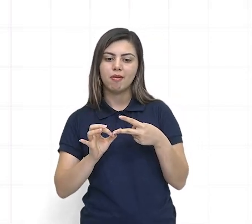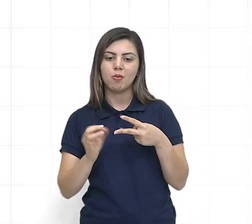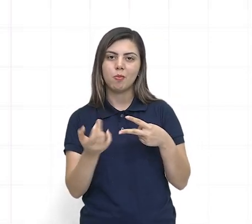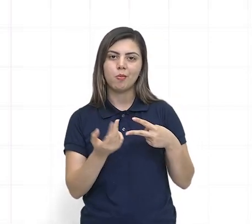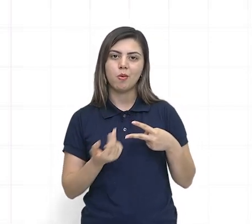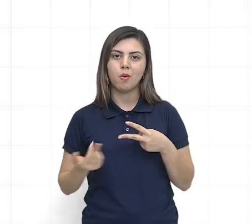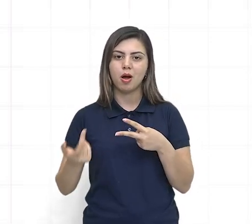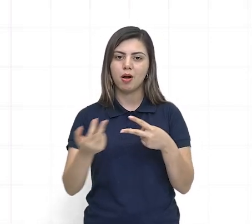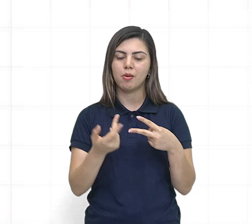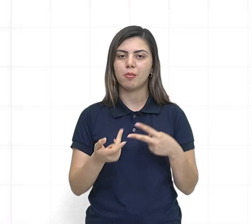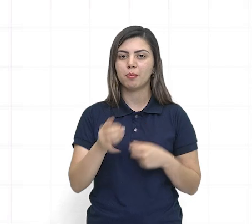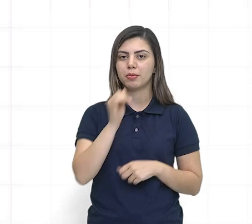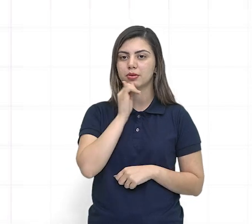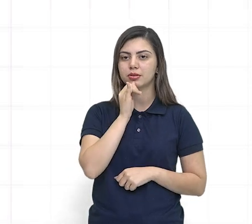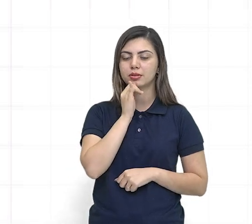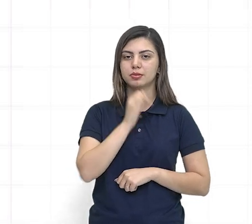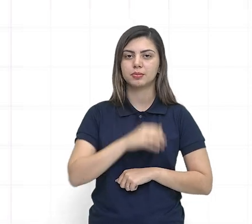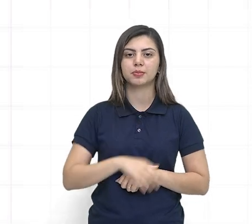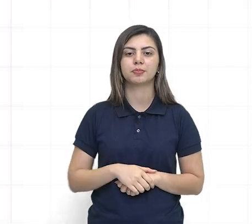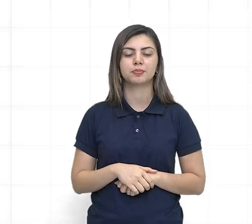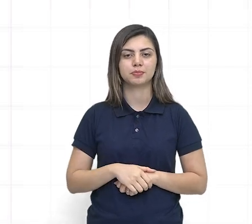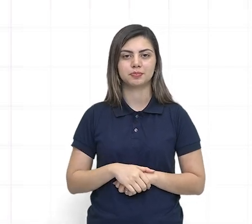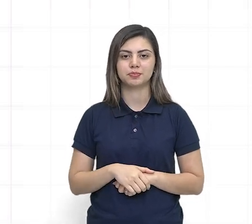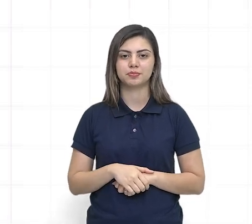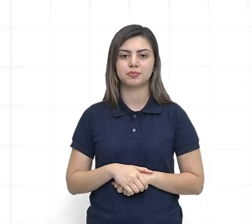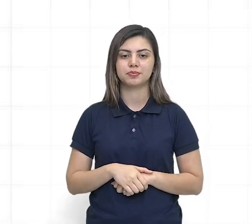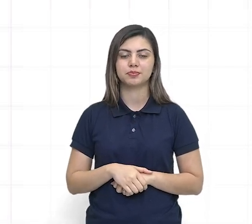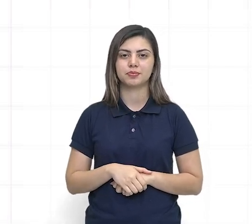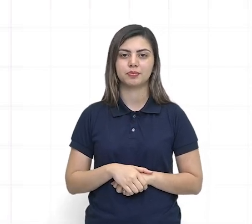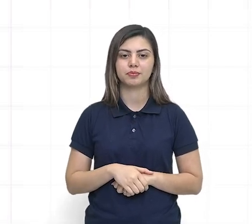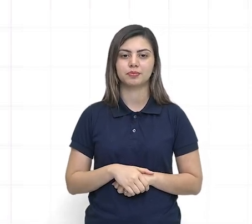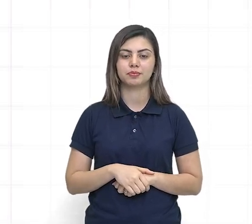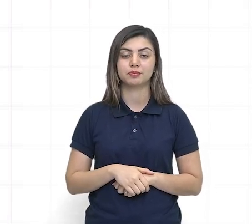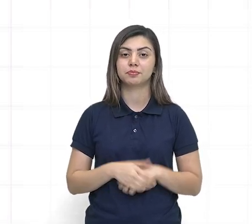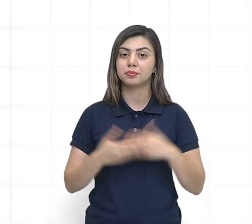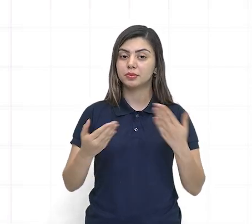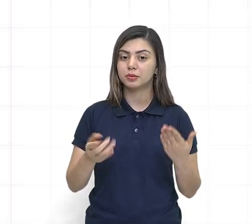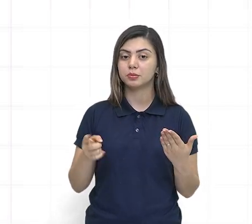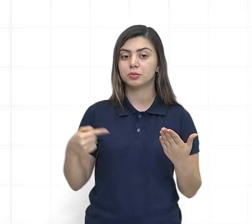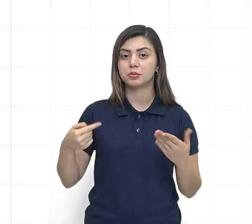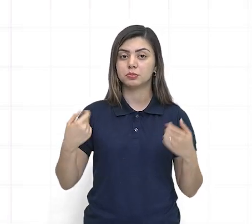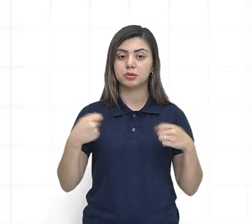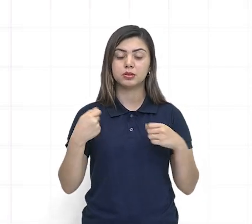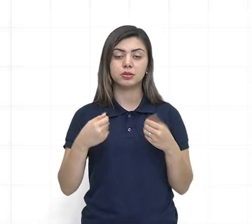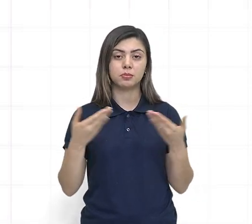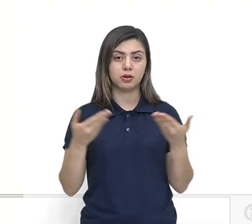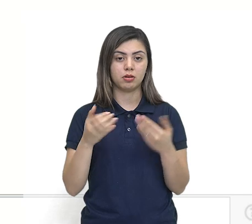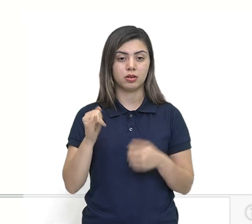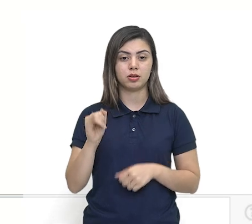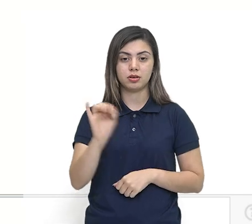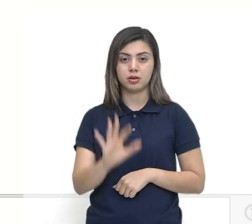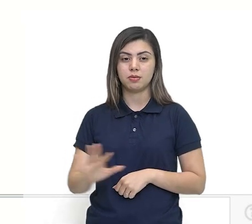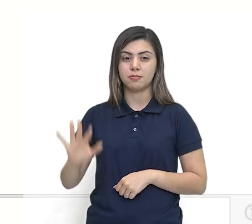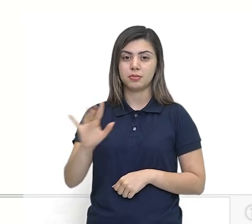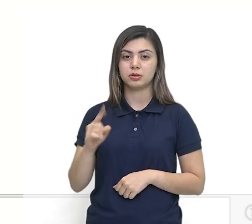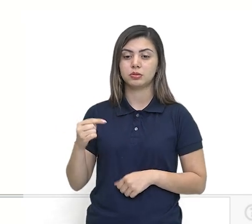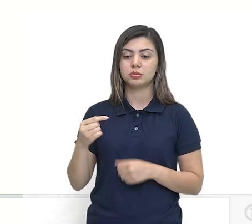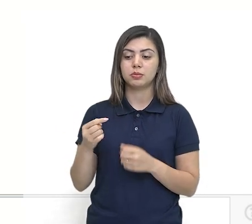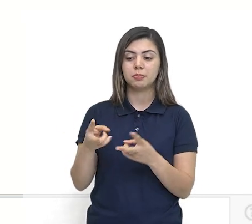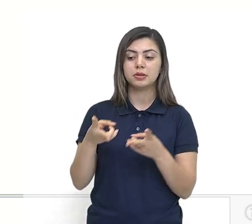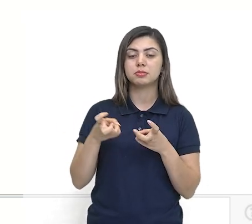Então, vamos pegar aqui, vamos por partes, né? Vamos identificar quem é quem aqui nessa imagem aqui do